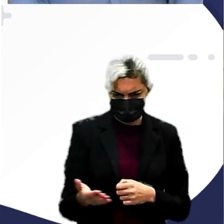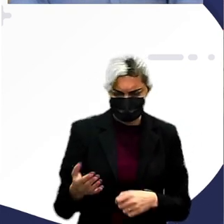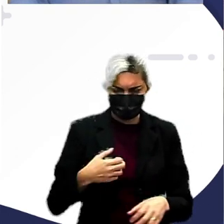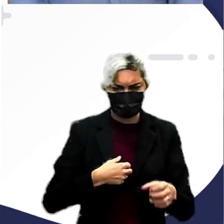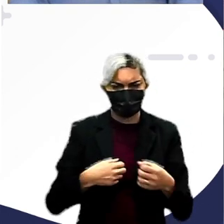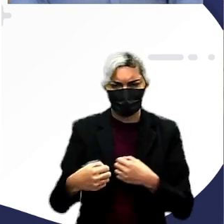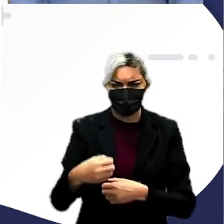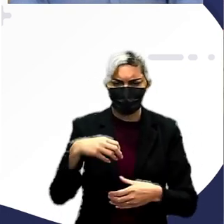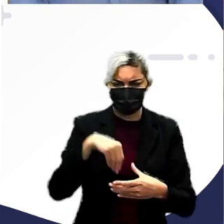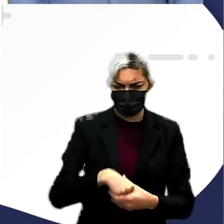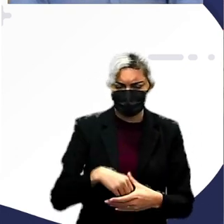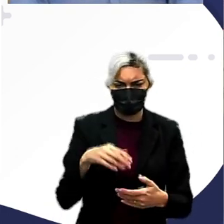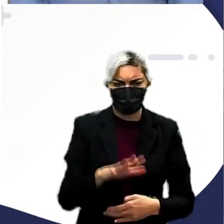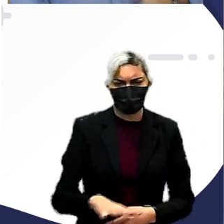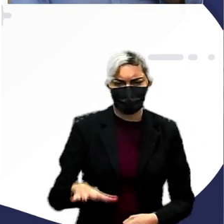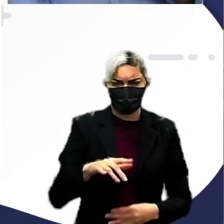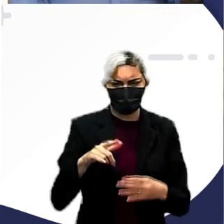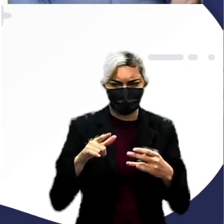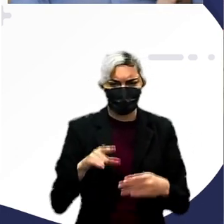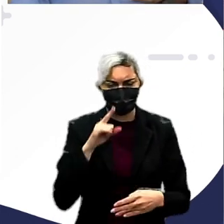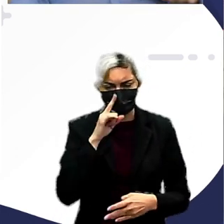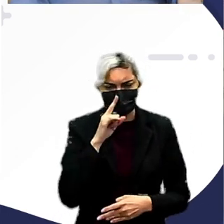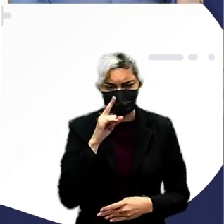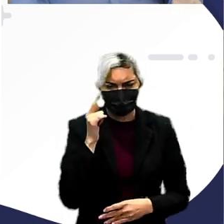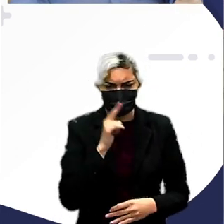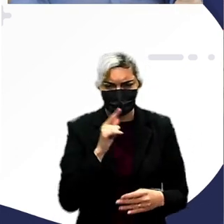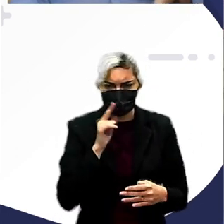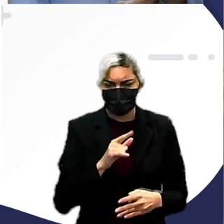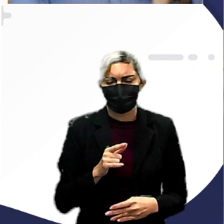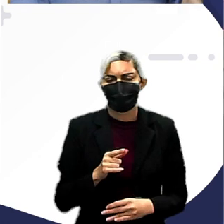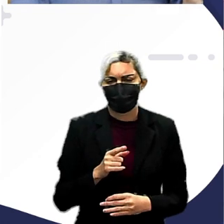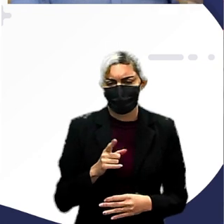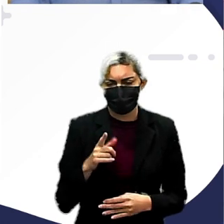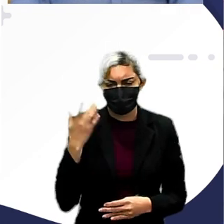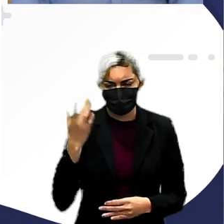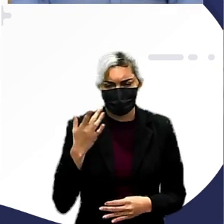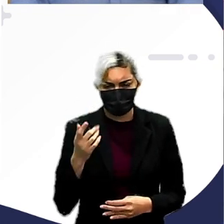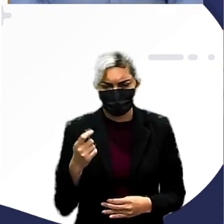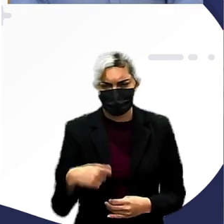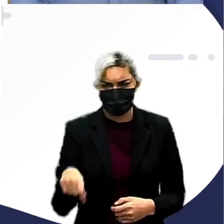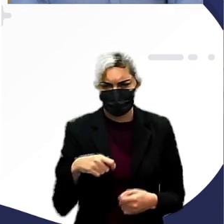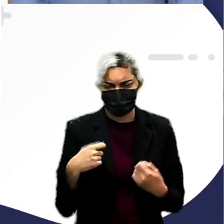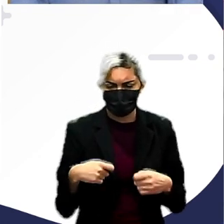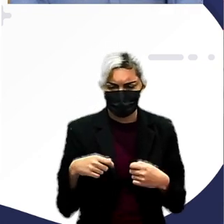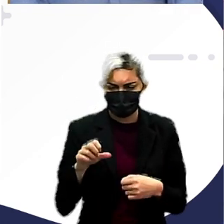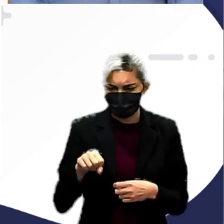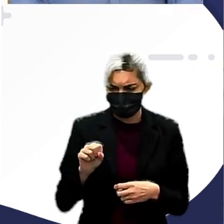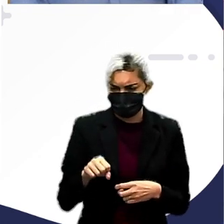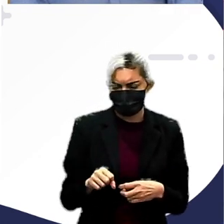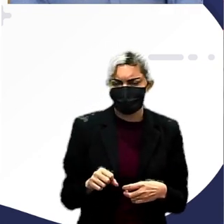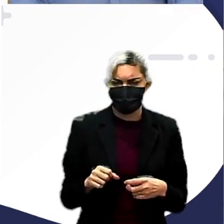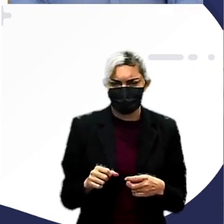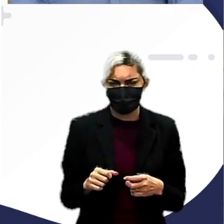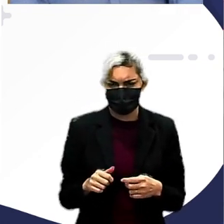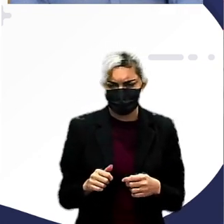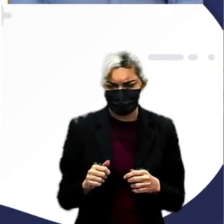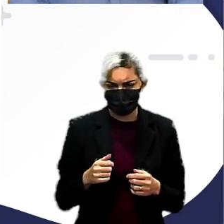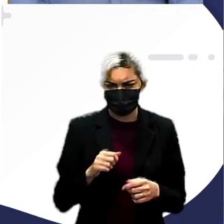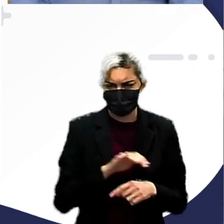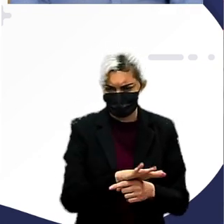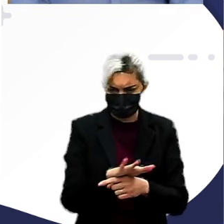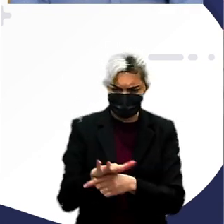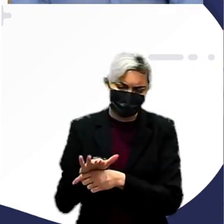colocou dentro daquele ambiente de risco e se conseguiu ultrapassá-lo, eu acho que a gente precisa sim recompensar,